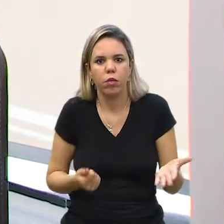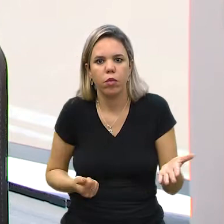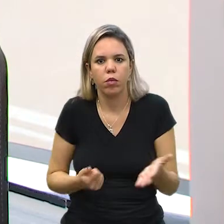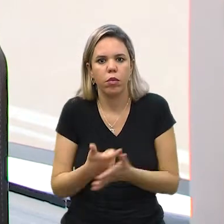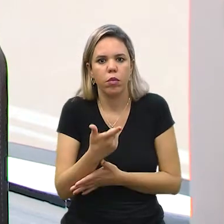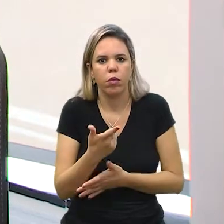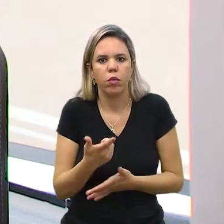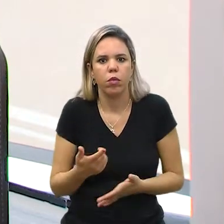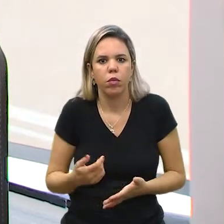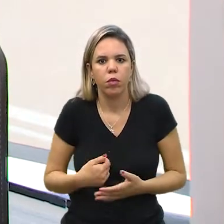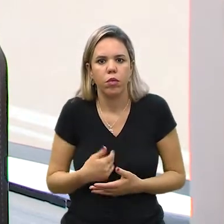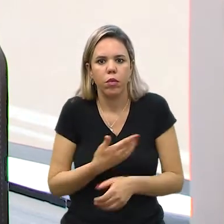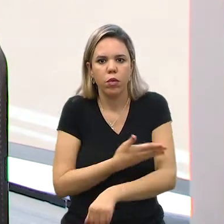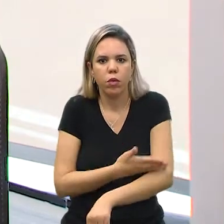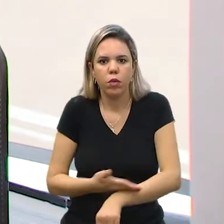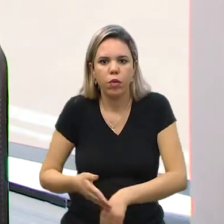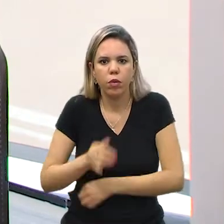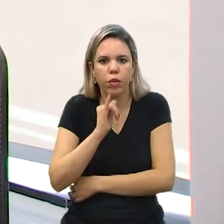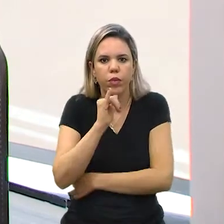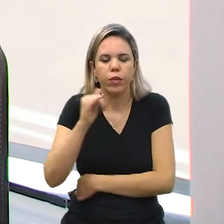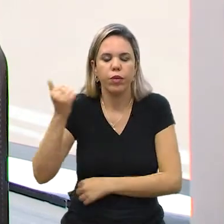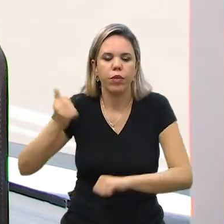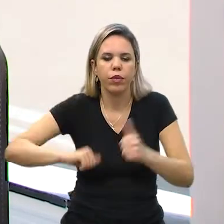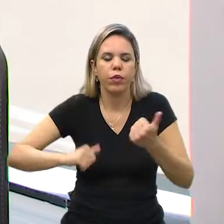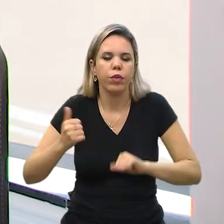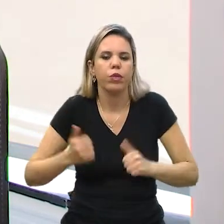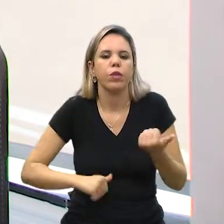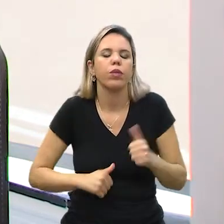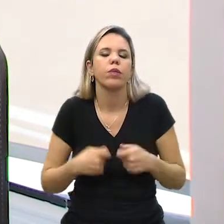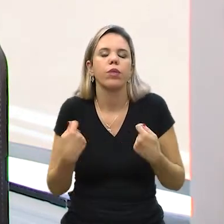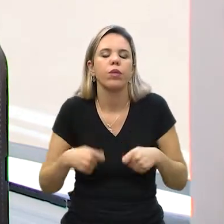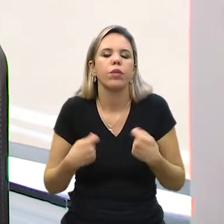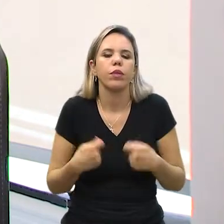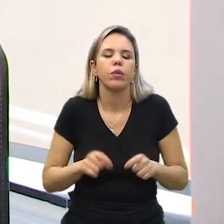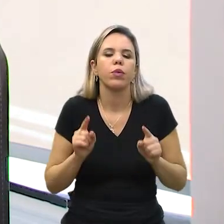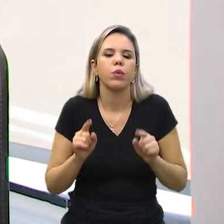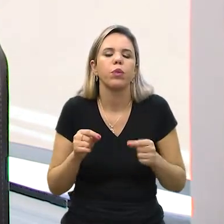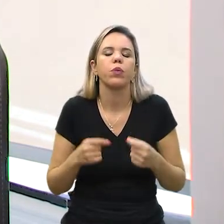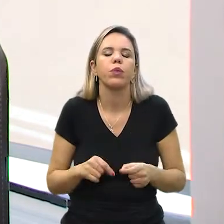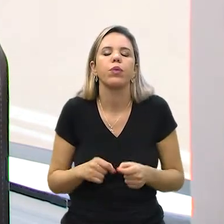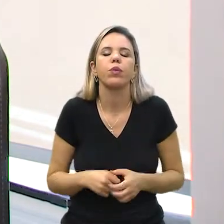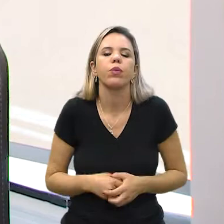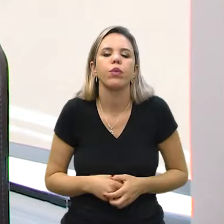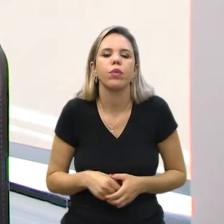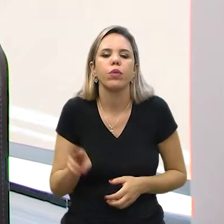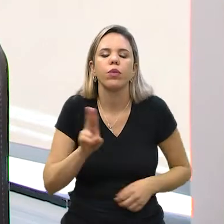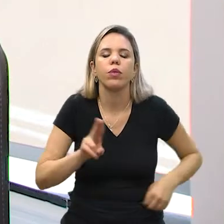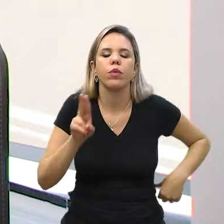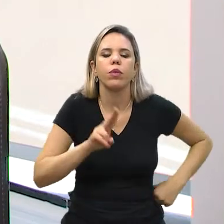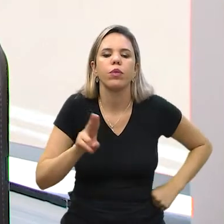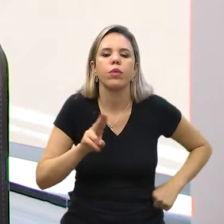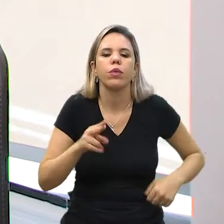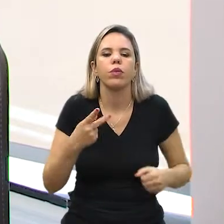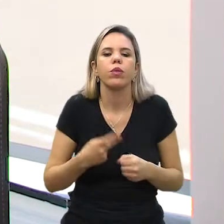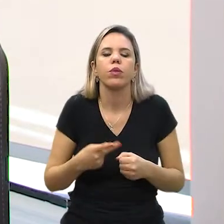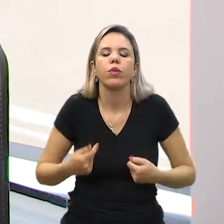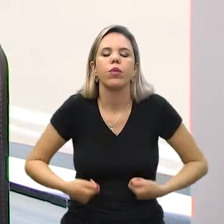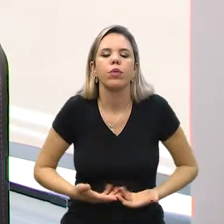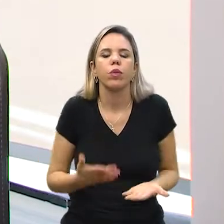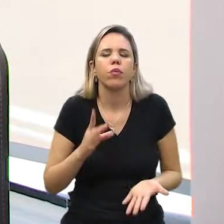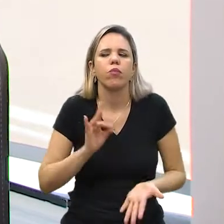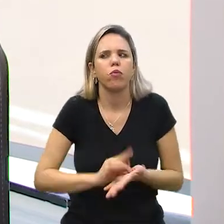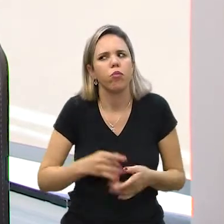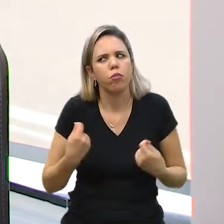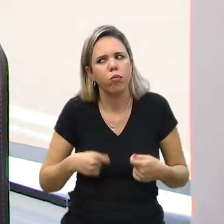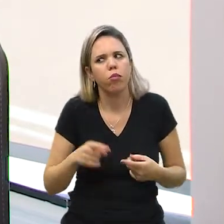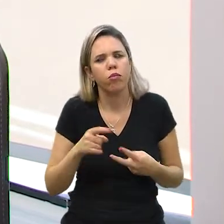compra desnecessária. Eu costumo avaliar a necessidade e utilidade. Eu